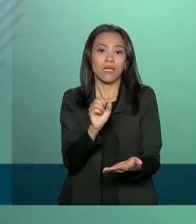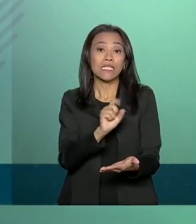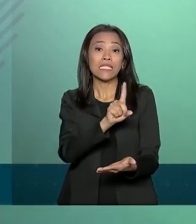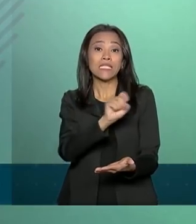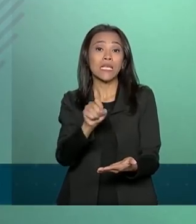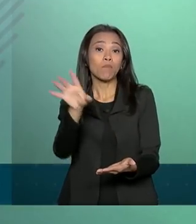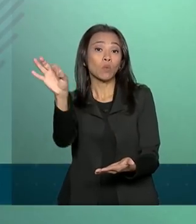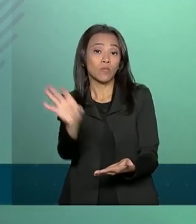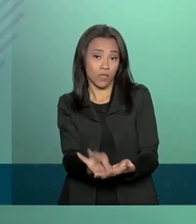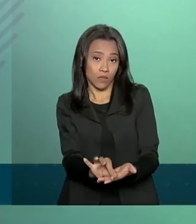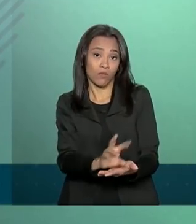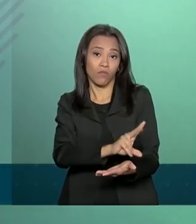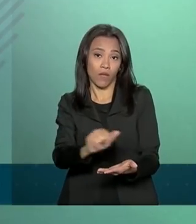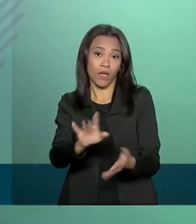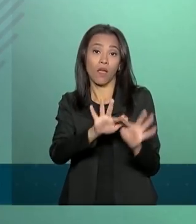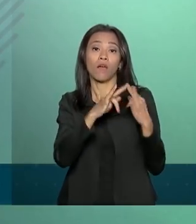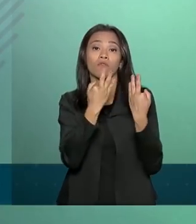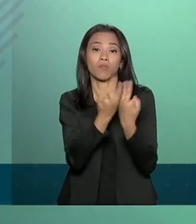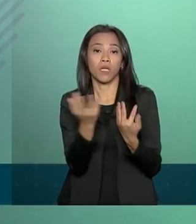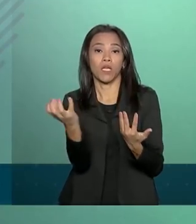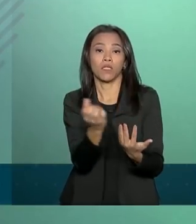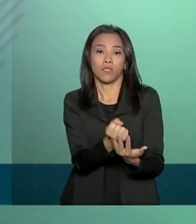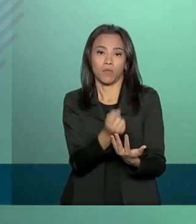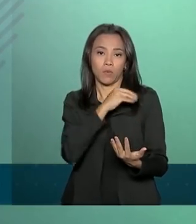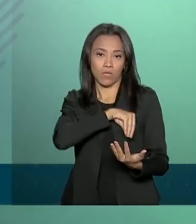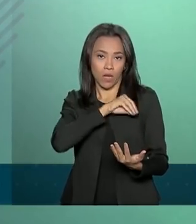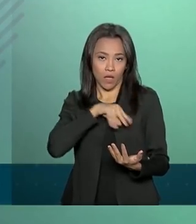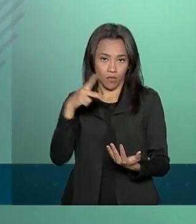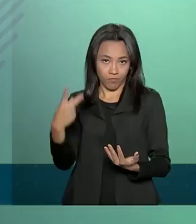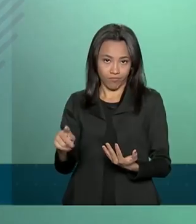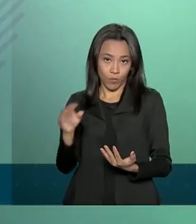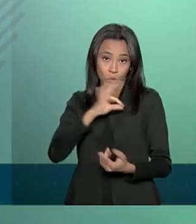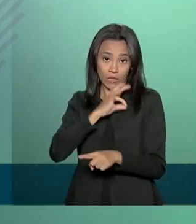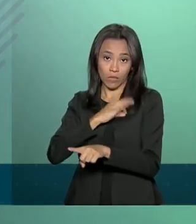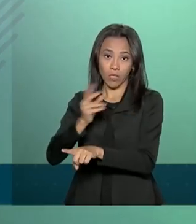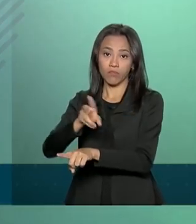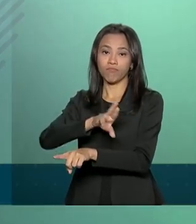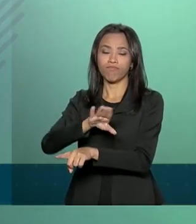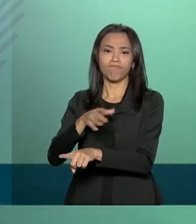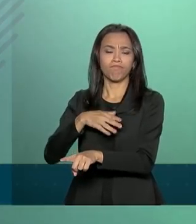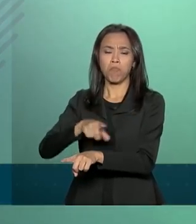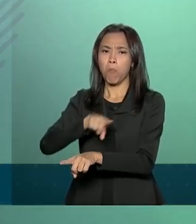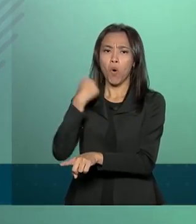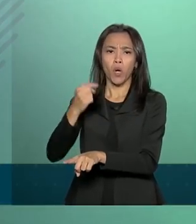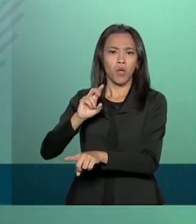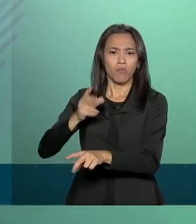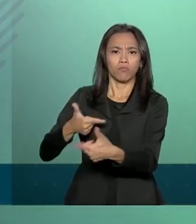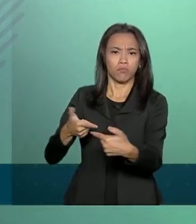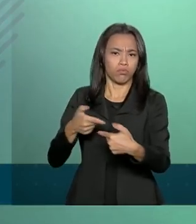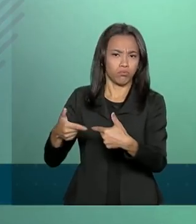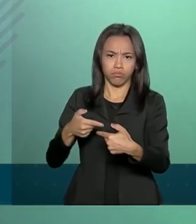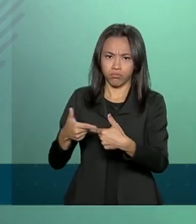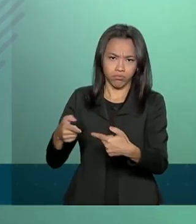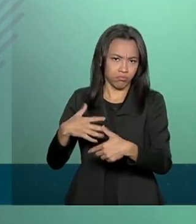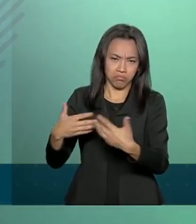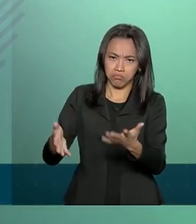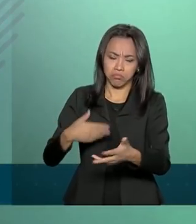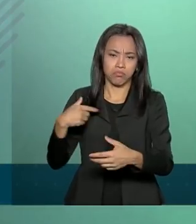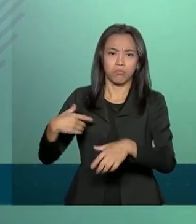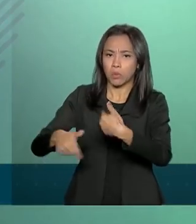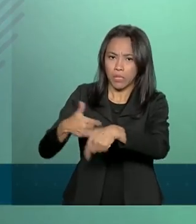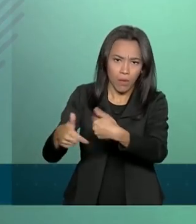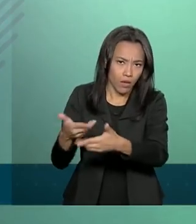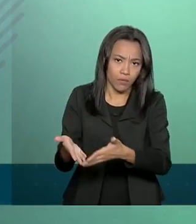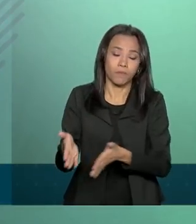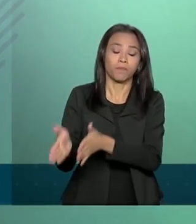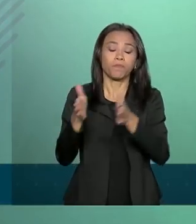remunerações e os futuros policiais a ver a idade mínima de 55 anos